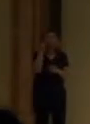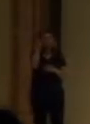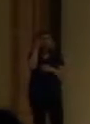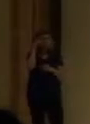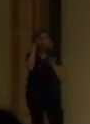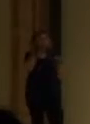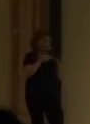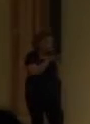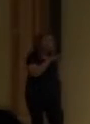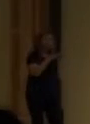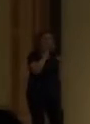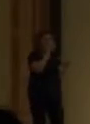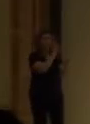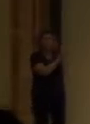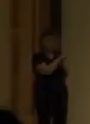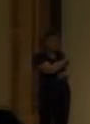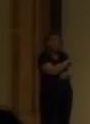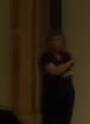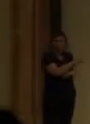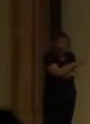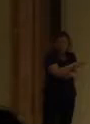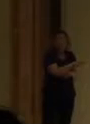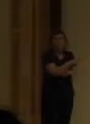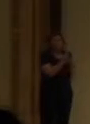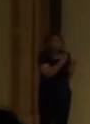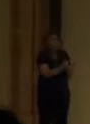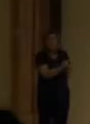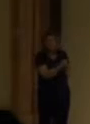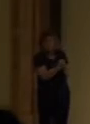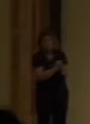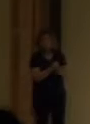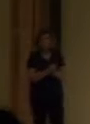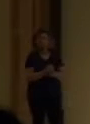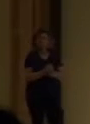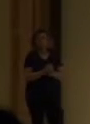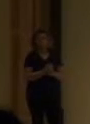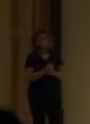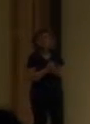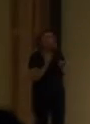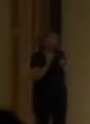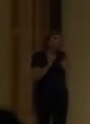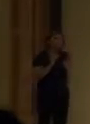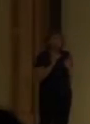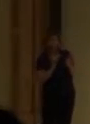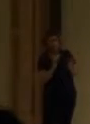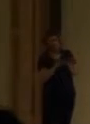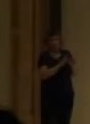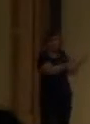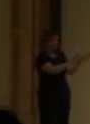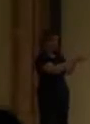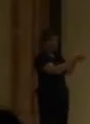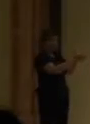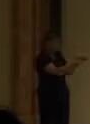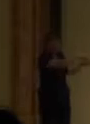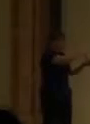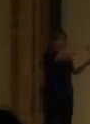espíritos. Mas a pergunta era se os brancos não seriam deuses. E, portanto, a pergunta punha-se de um lado e do outro de uma